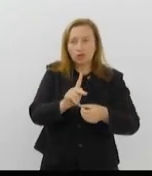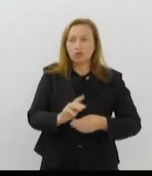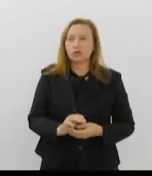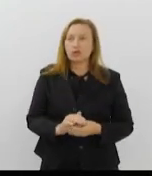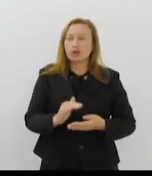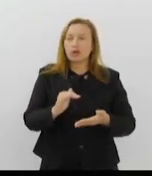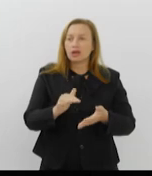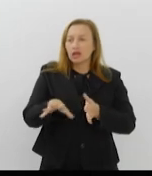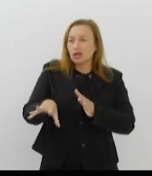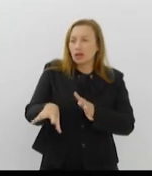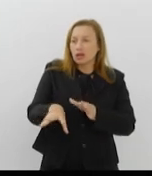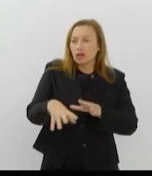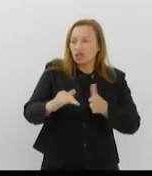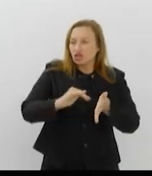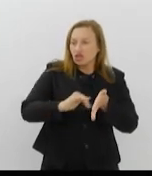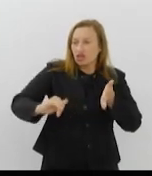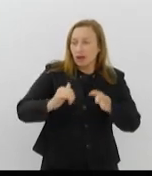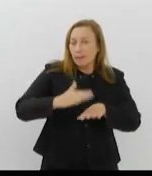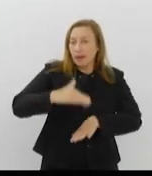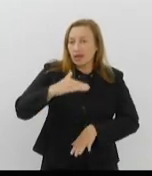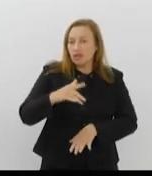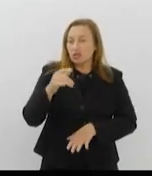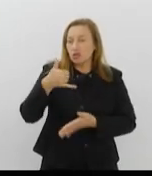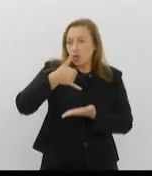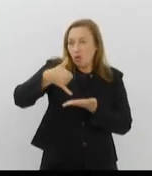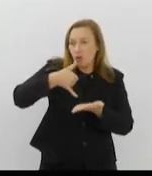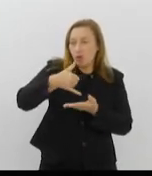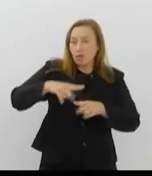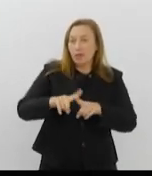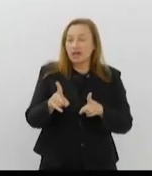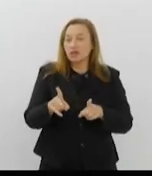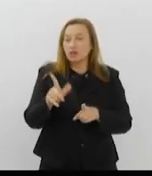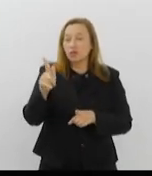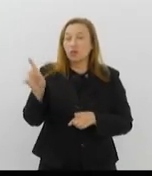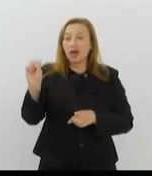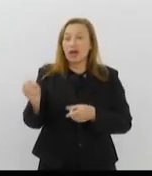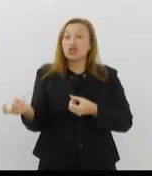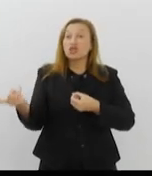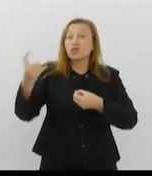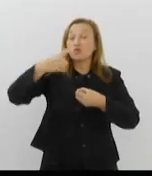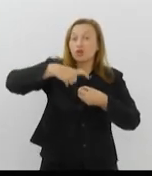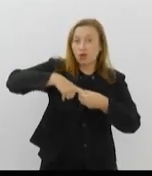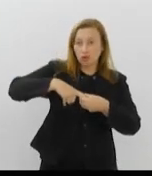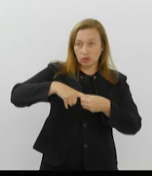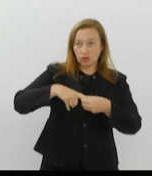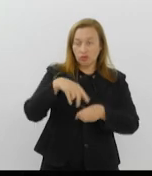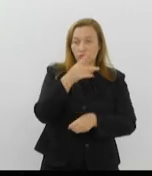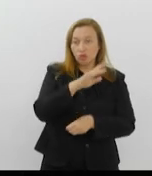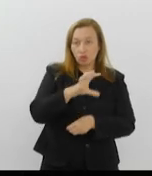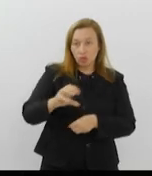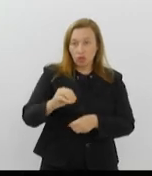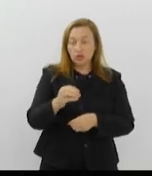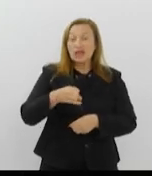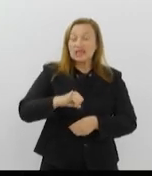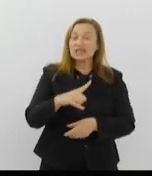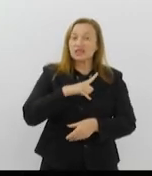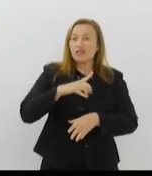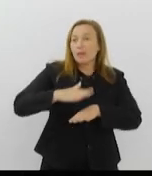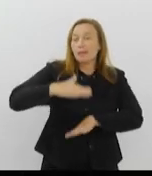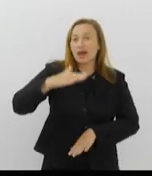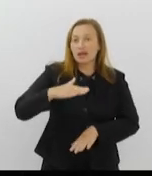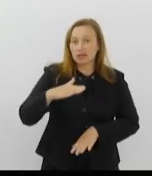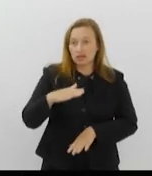óleo mas o gás volta pro poço Ora se a gente consumir mais